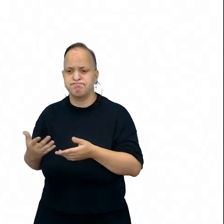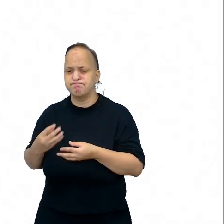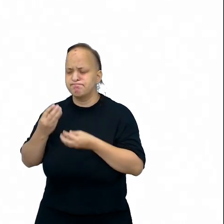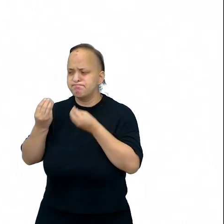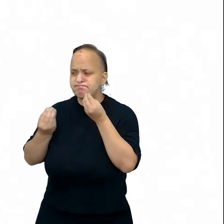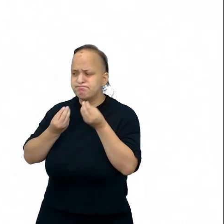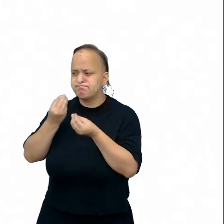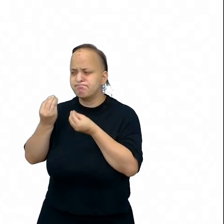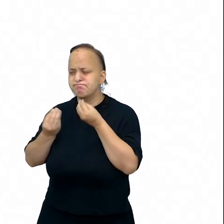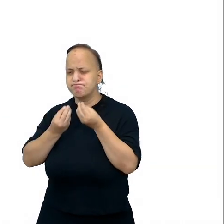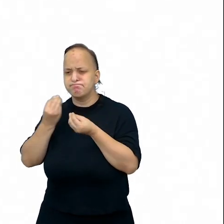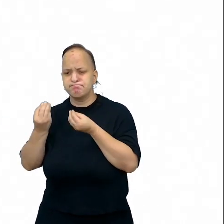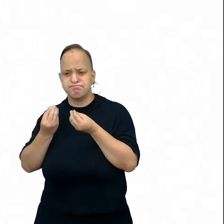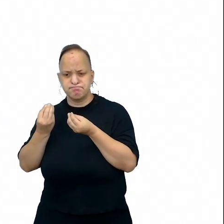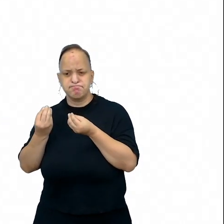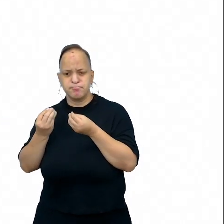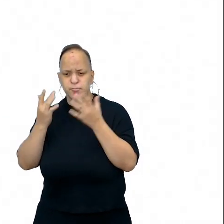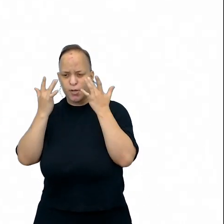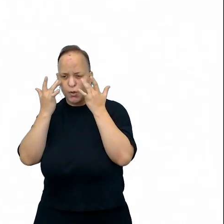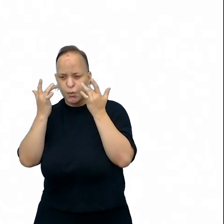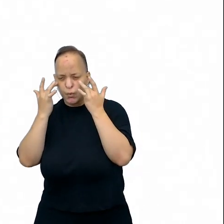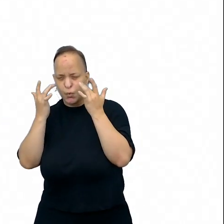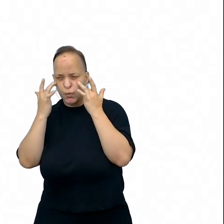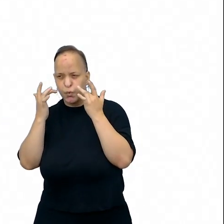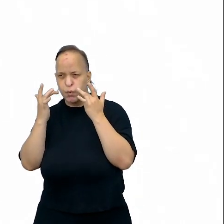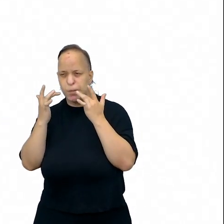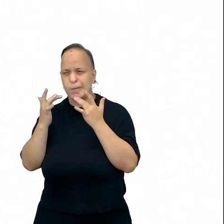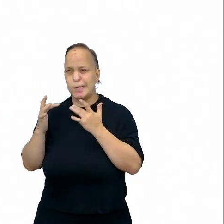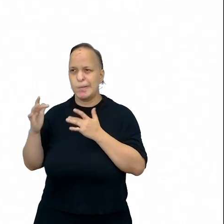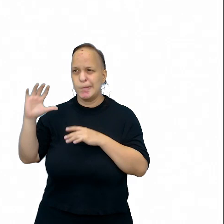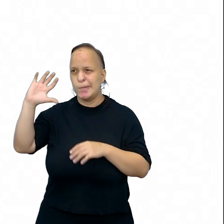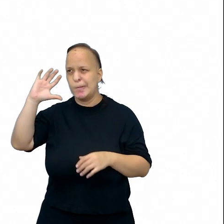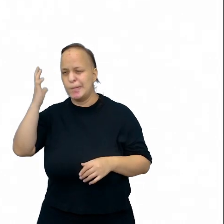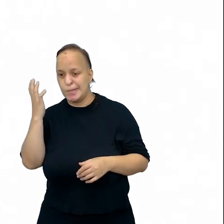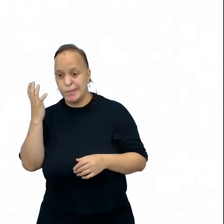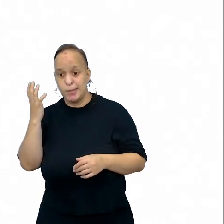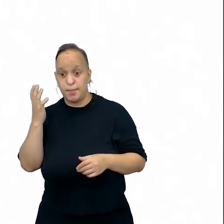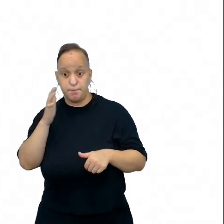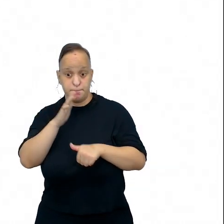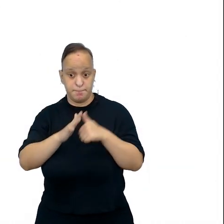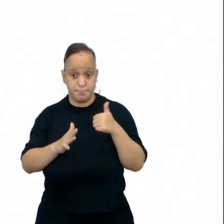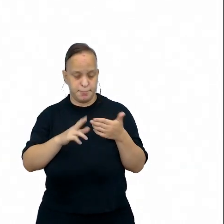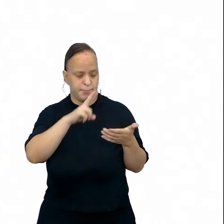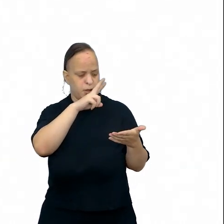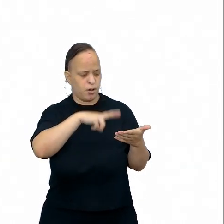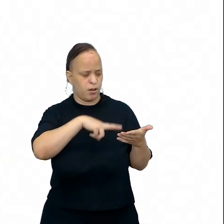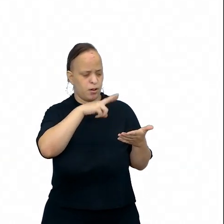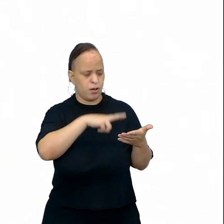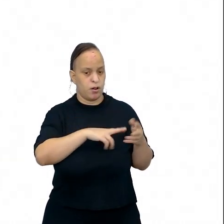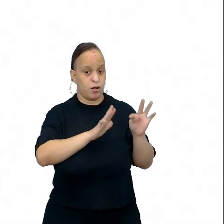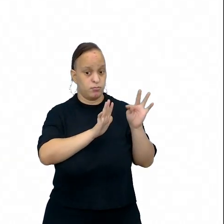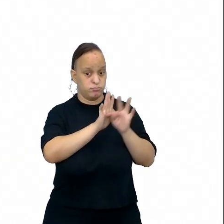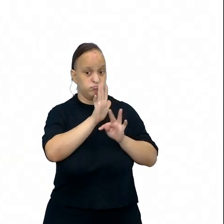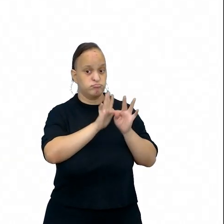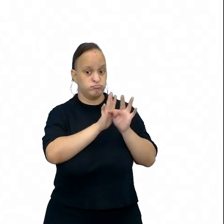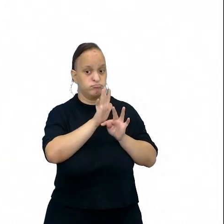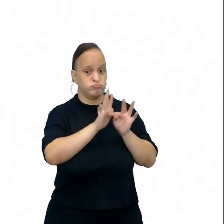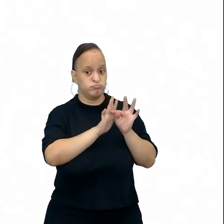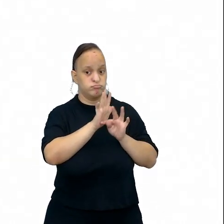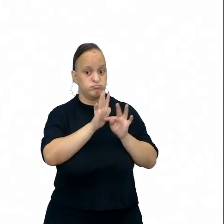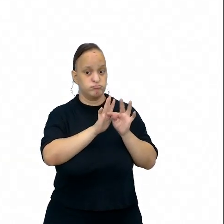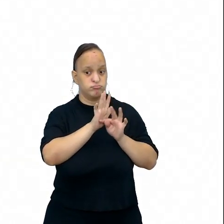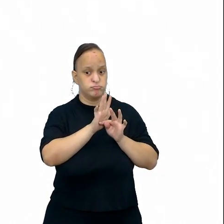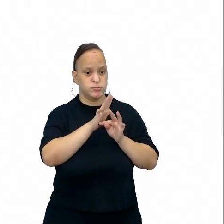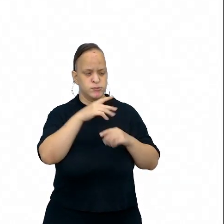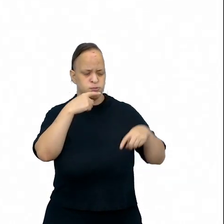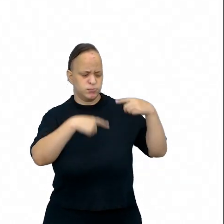nas personagens, imprimir o texto de maneira que todos possam ter acesso, né, sendo ali as personagens, né, bem como